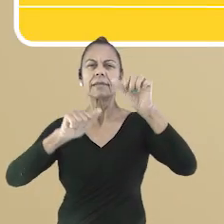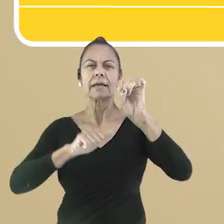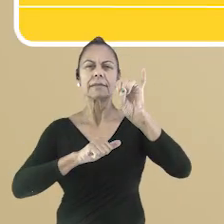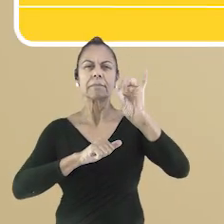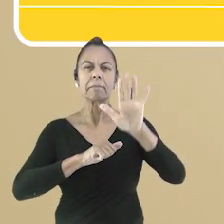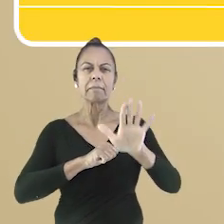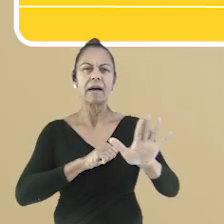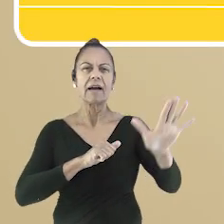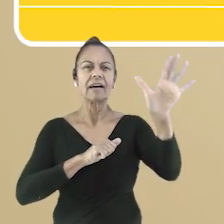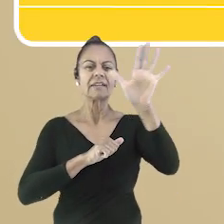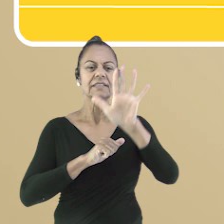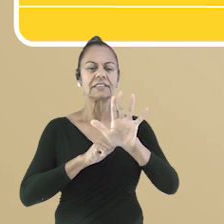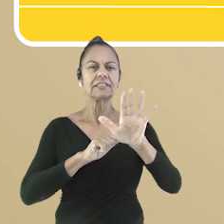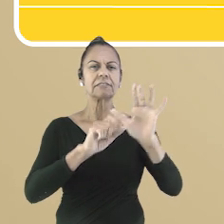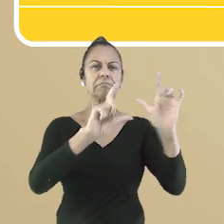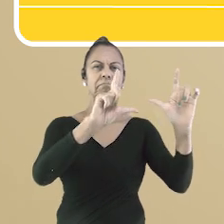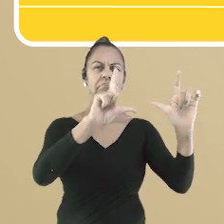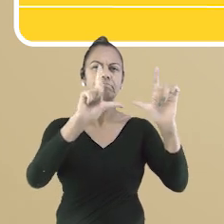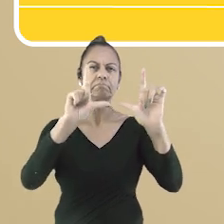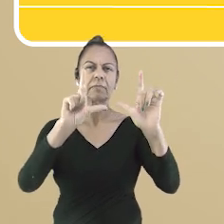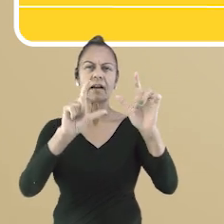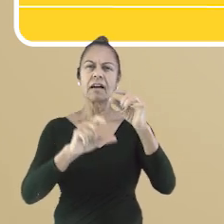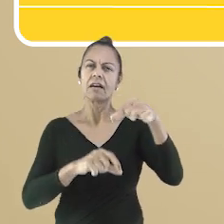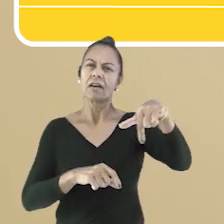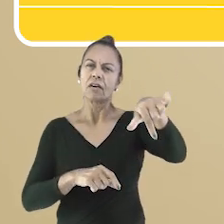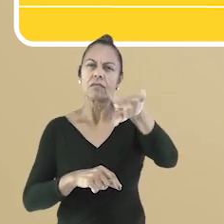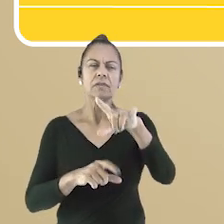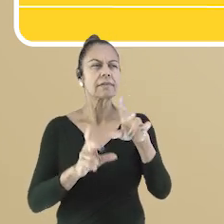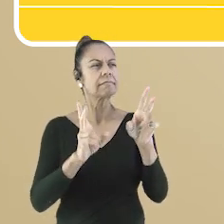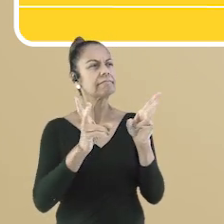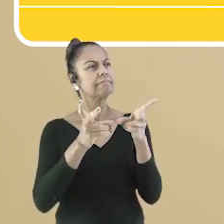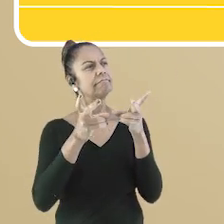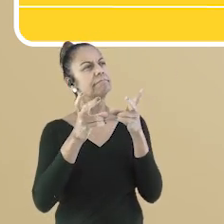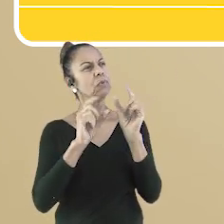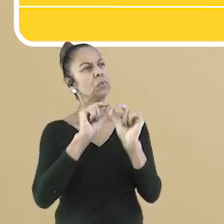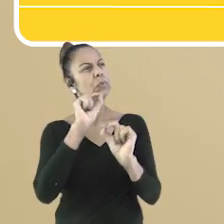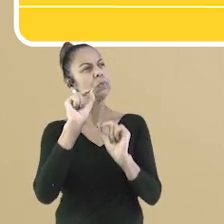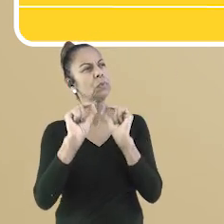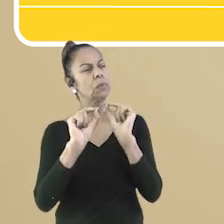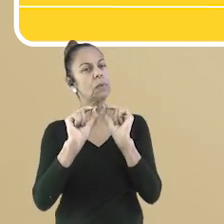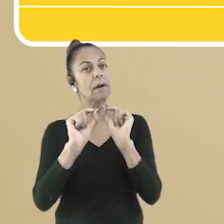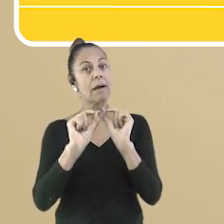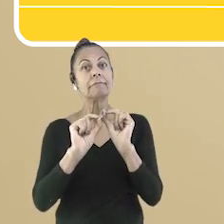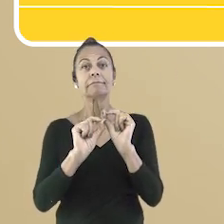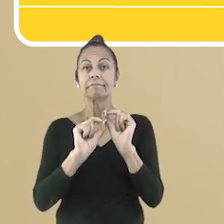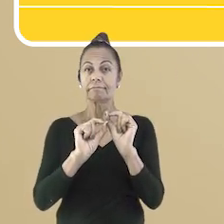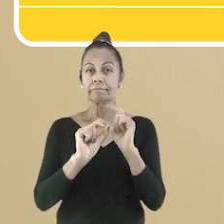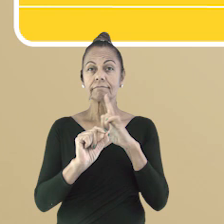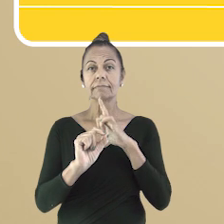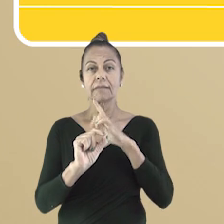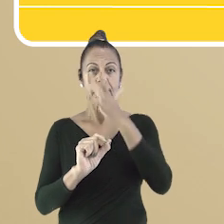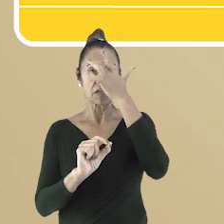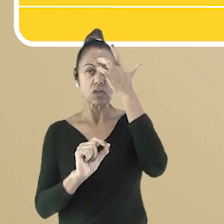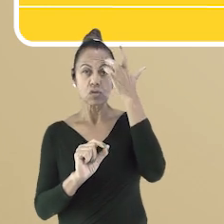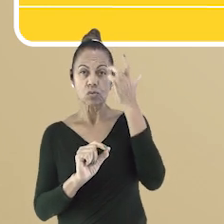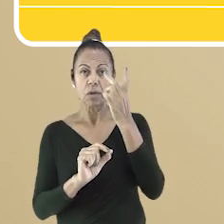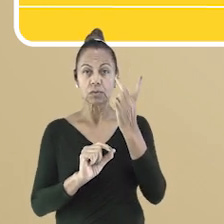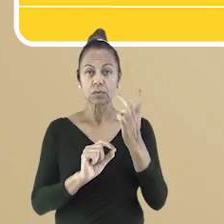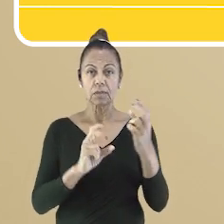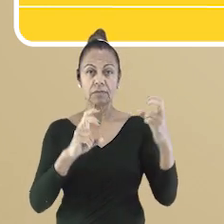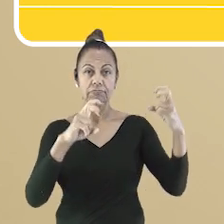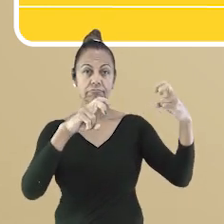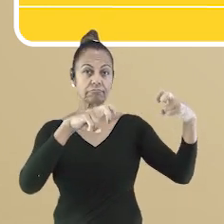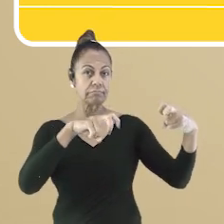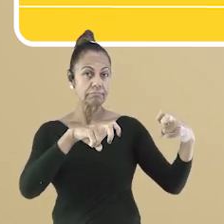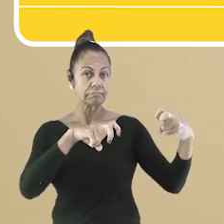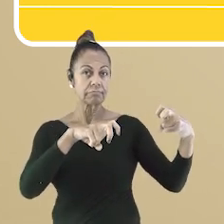Vamos analisar estas imagens. O que você vê? Bem, temos duas pessoas sentadas, uma de